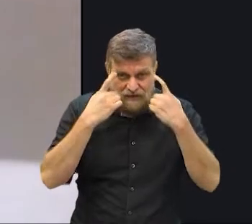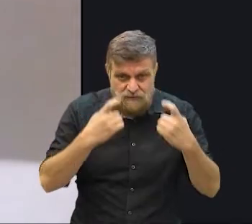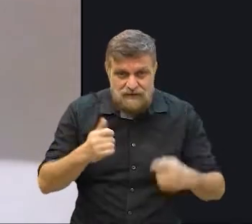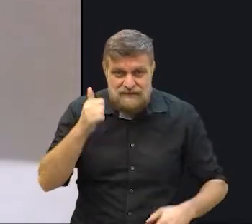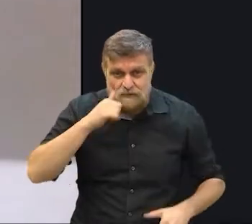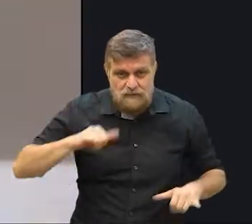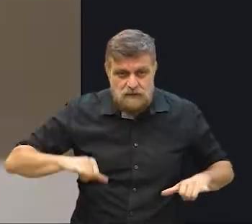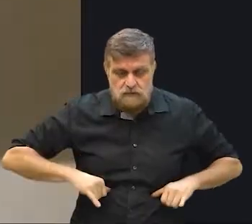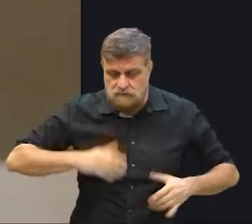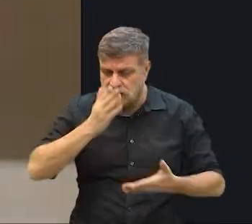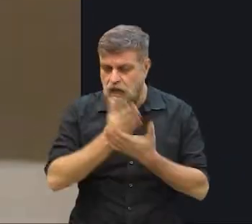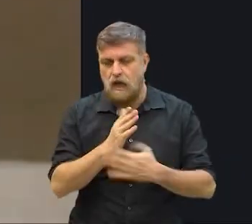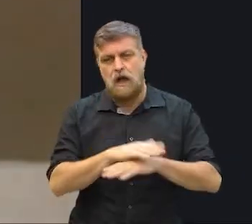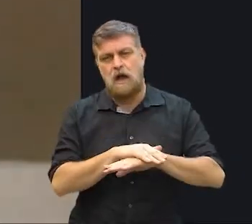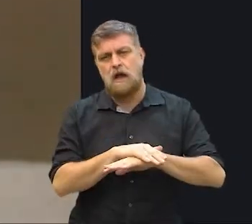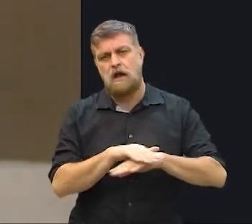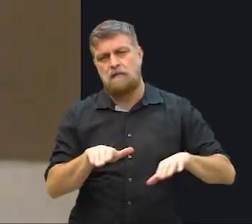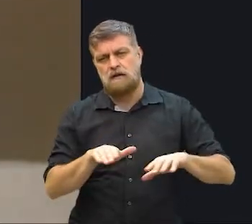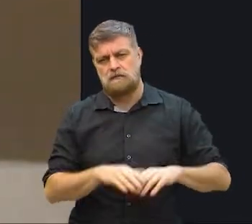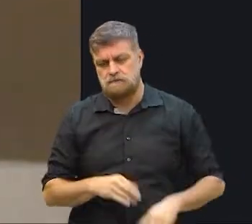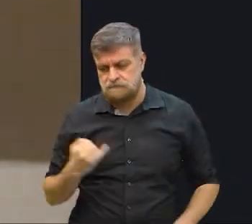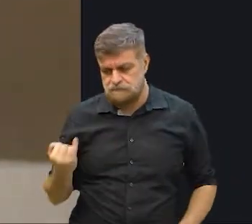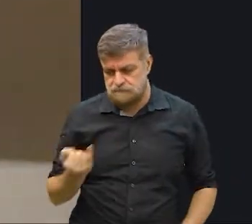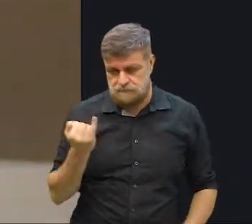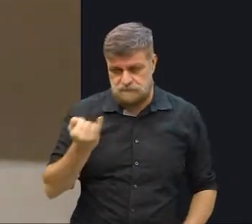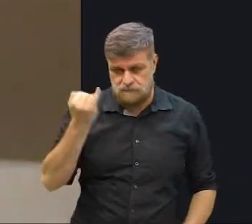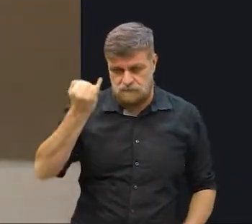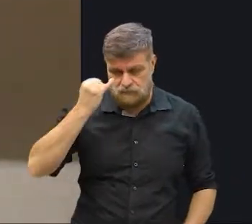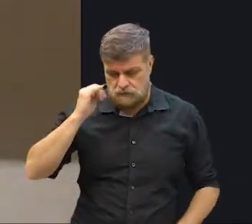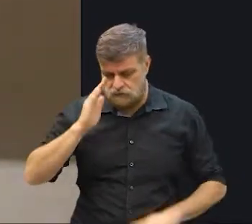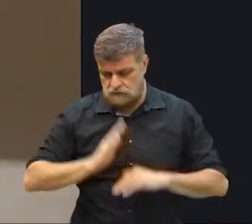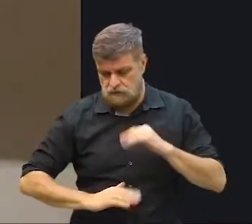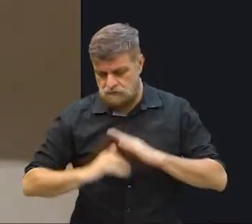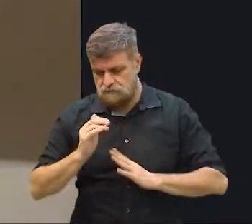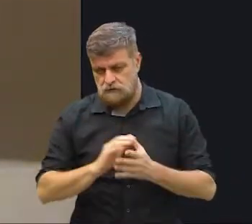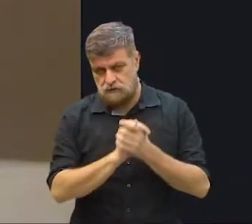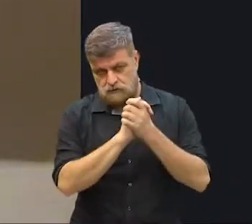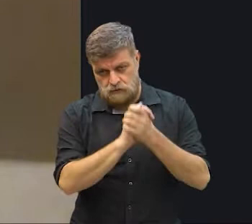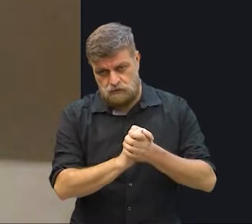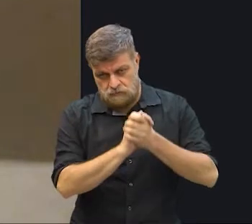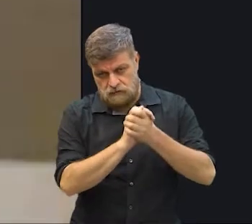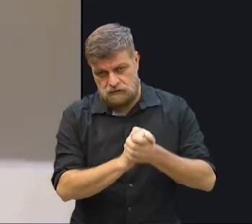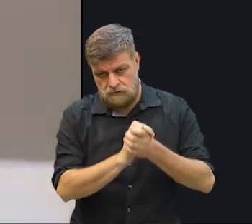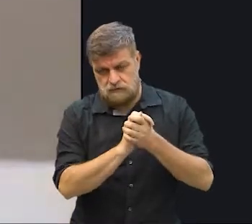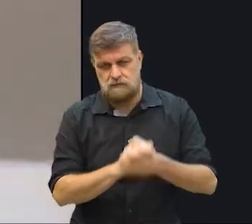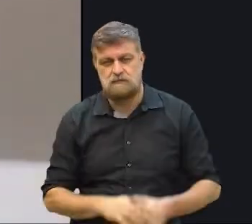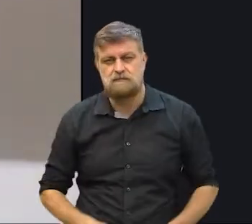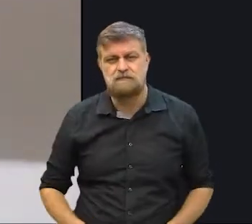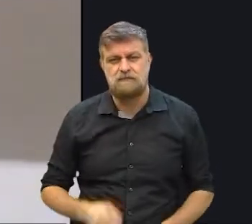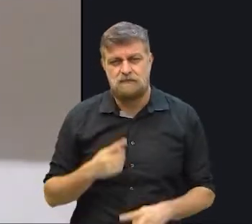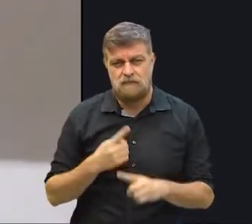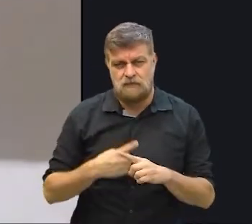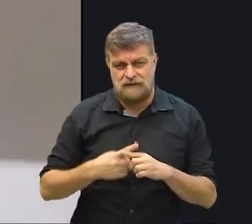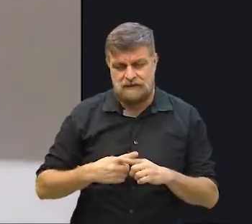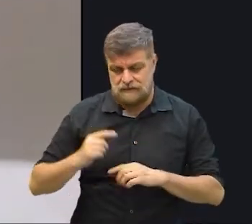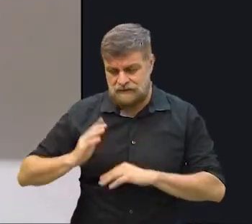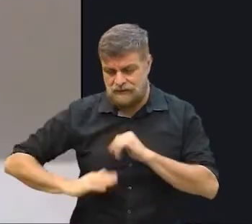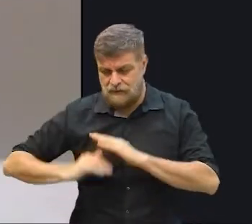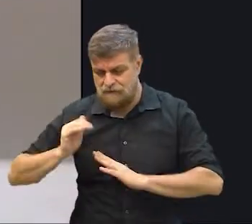da violência contra a mulher. É muito importante essa iniciativa e parabenizo já, porque